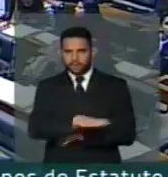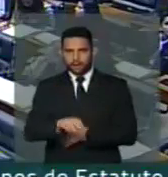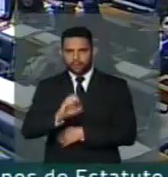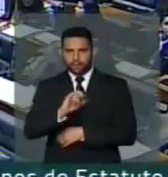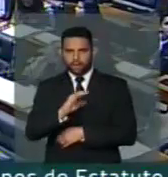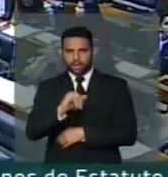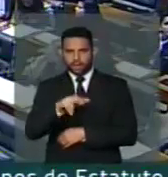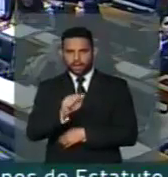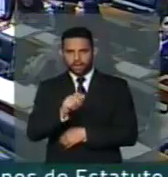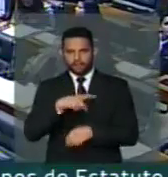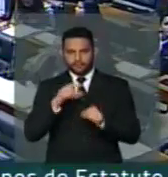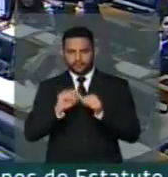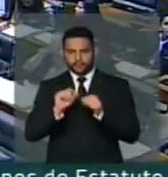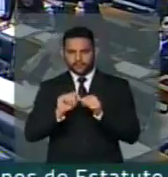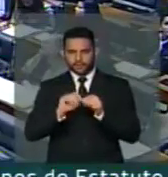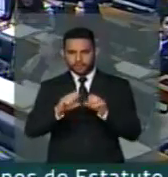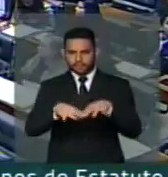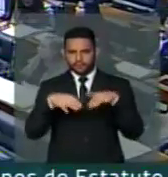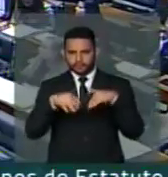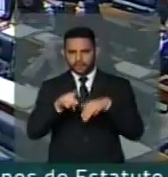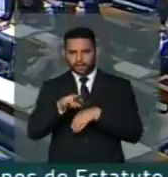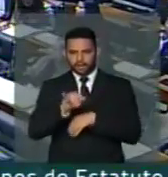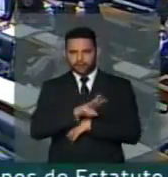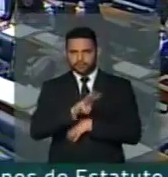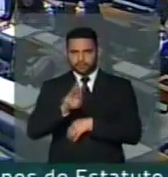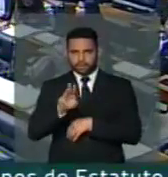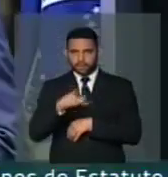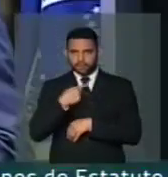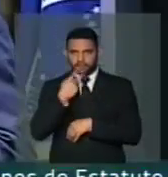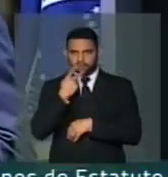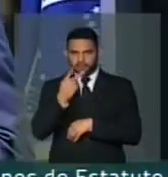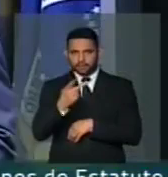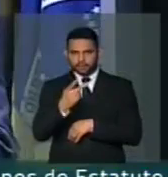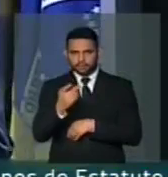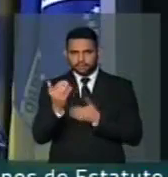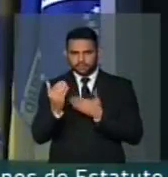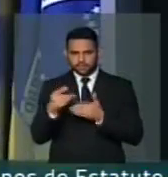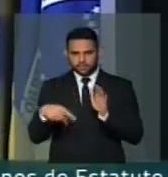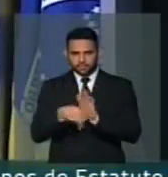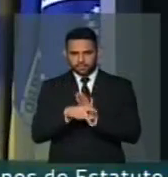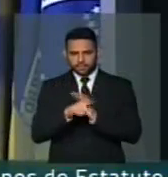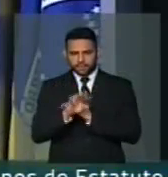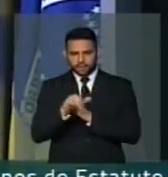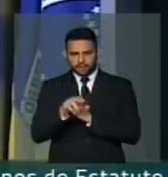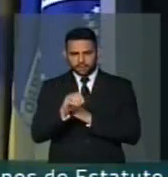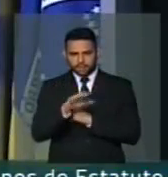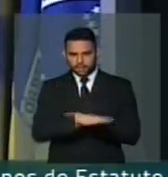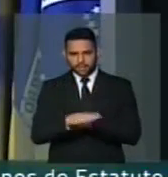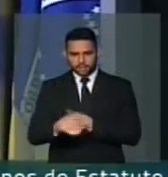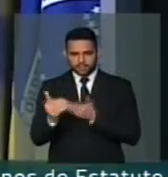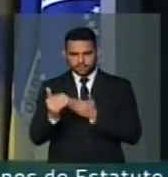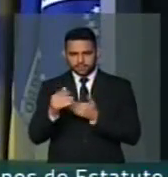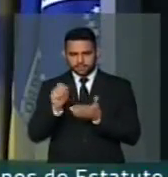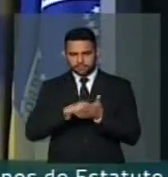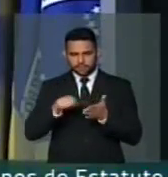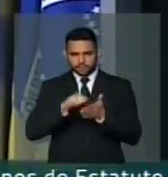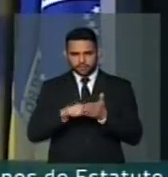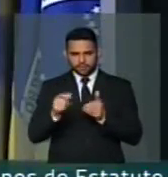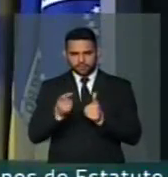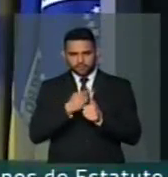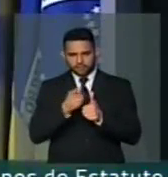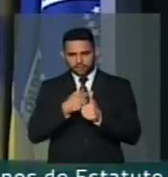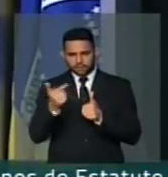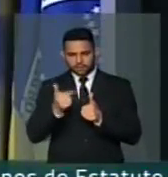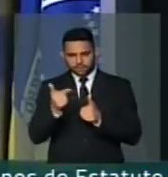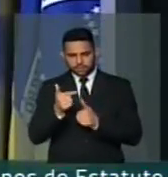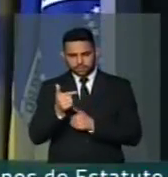que foi promovido pelo Plenarinho, que é o portal já referido aqui, Infanto Juvenil da Câmara, para crianças e adolescentes matriculados entre o primeiro e o